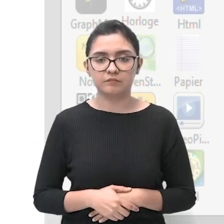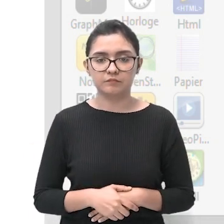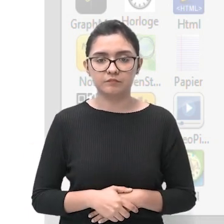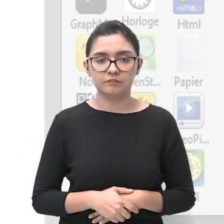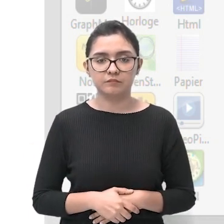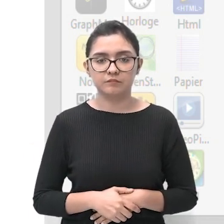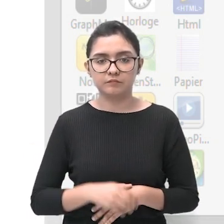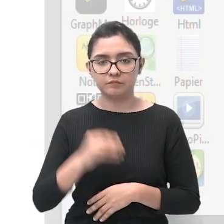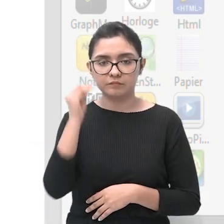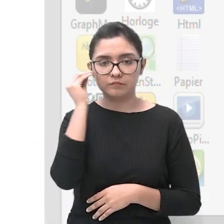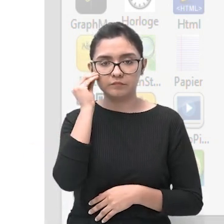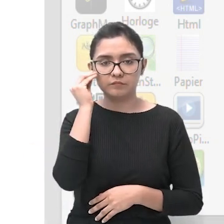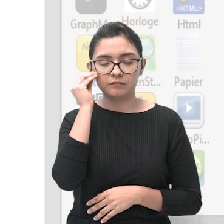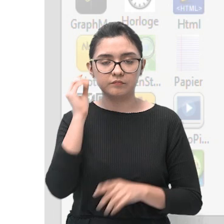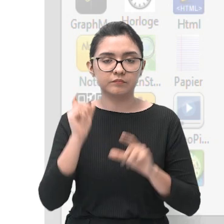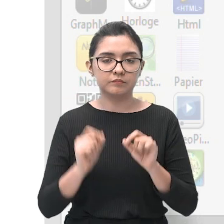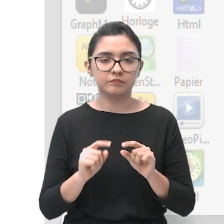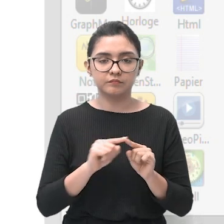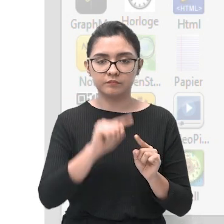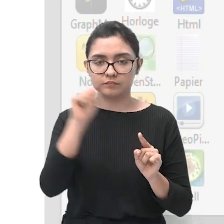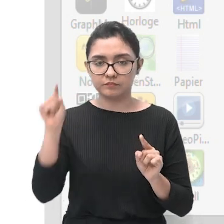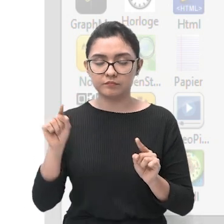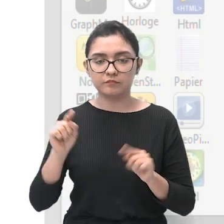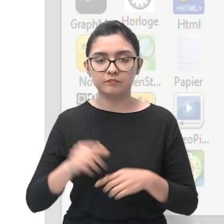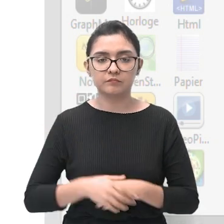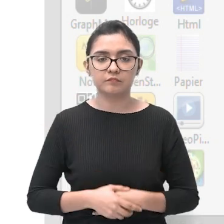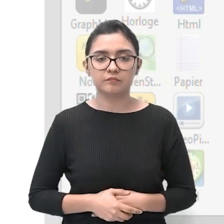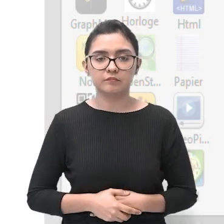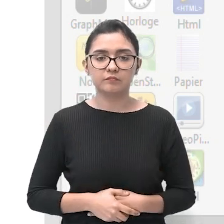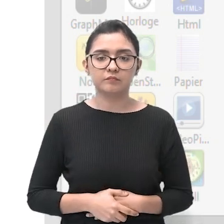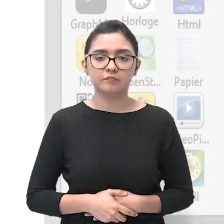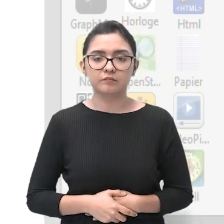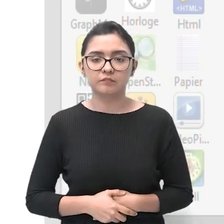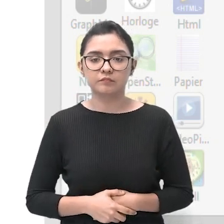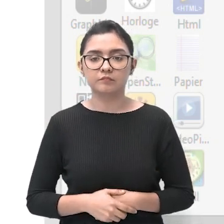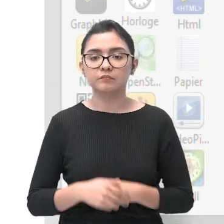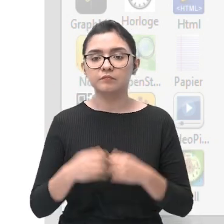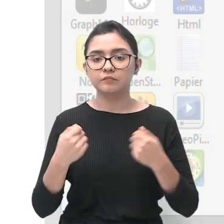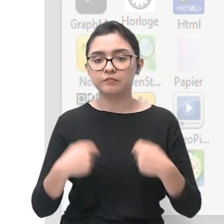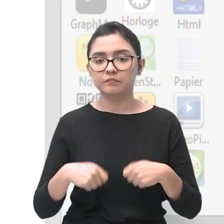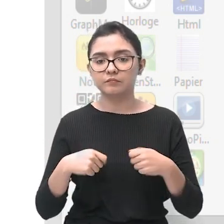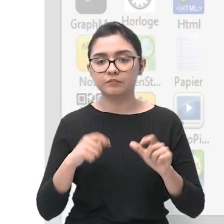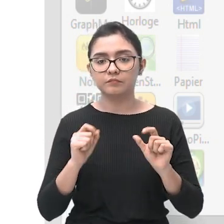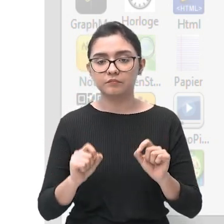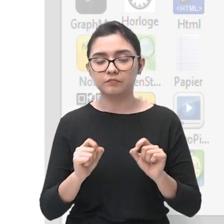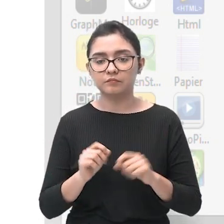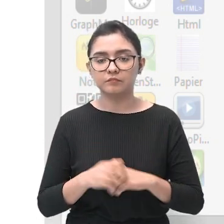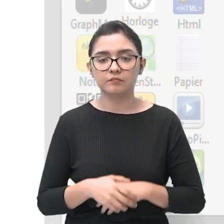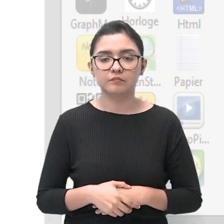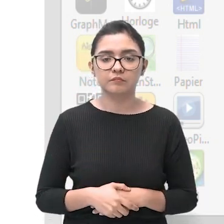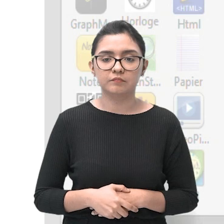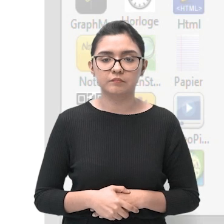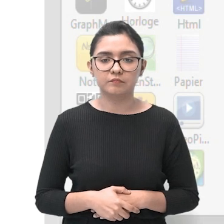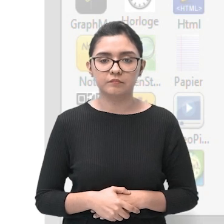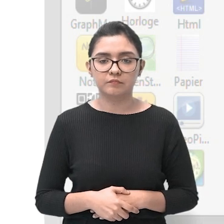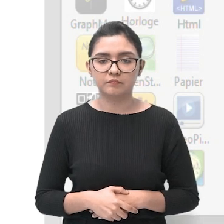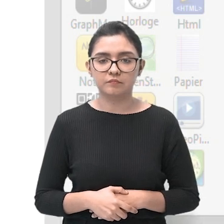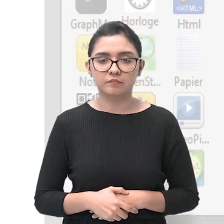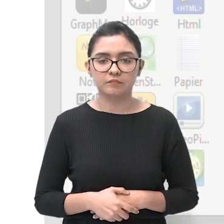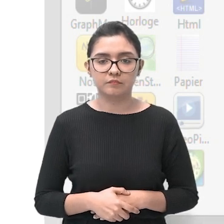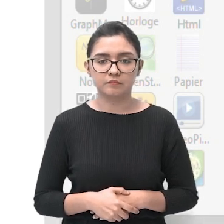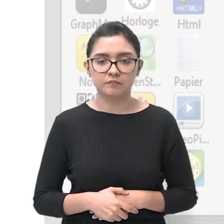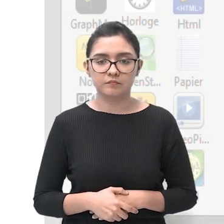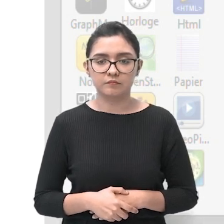Vamos ver aqui o nosso arco. Olha só. Ele tem que cortar aqui. Ó.